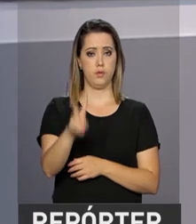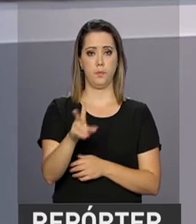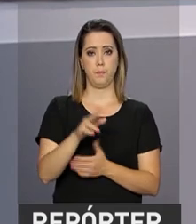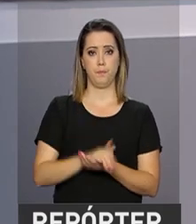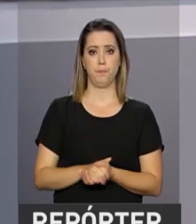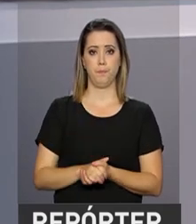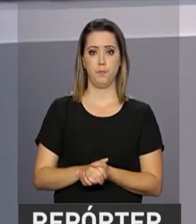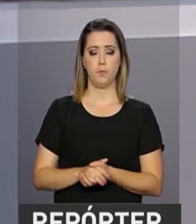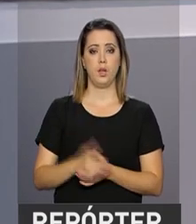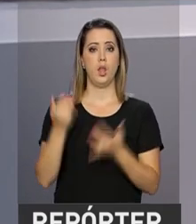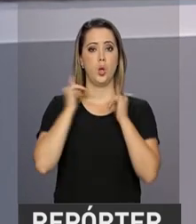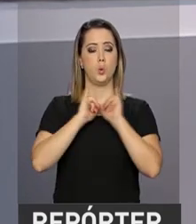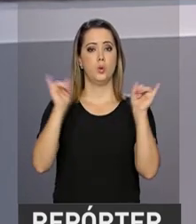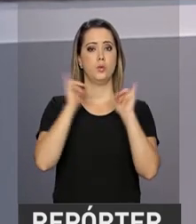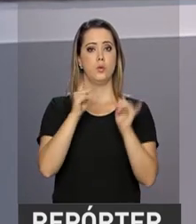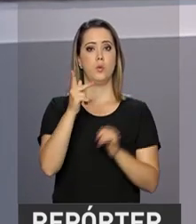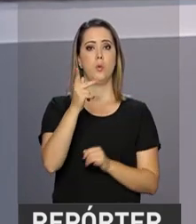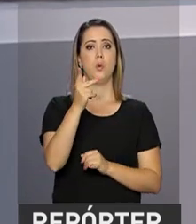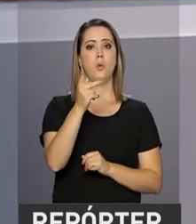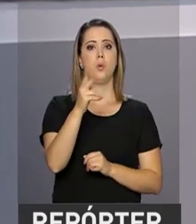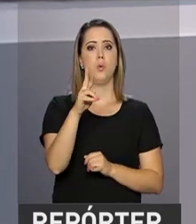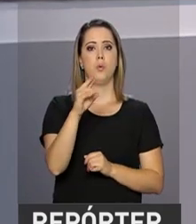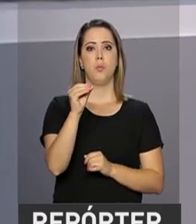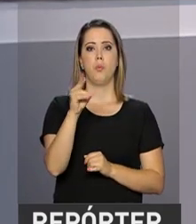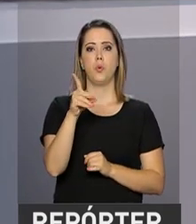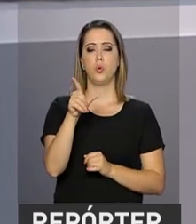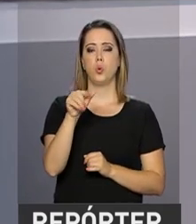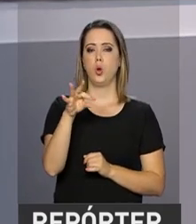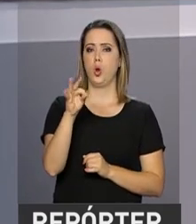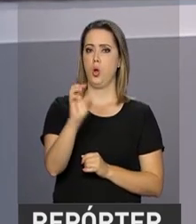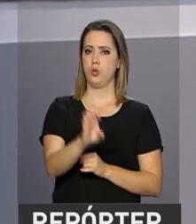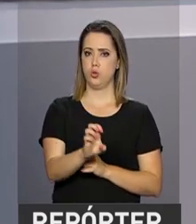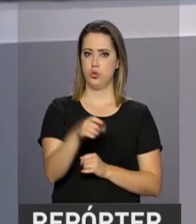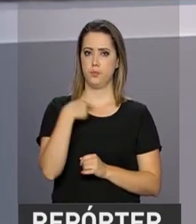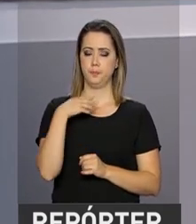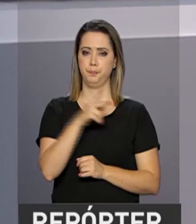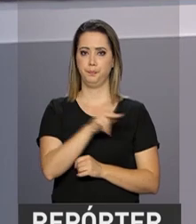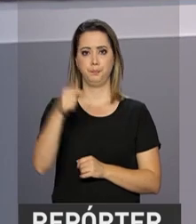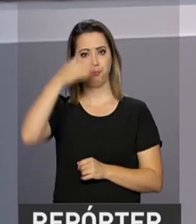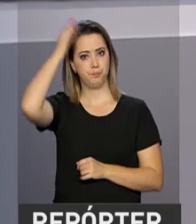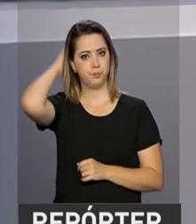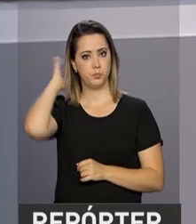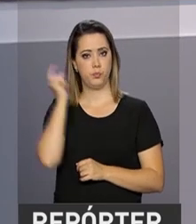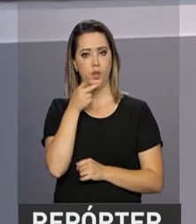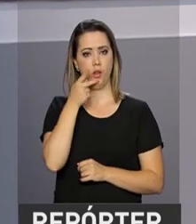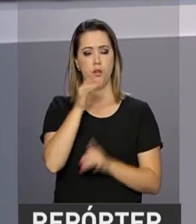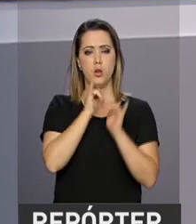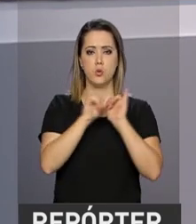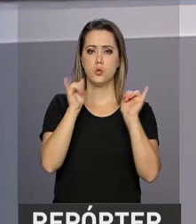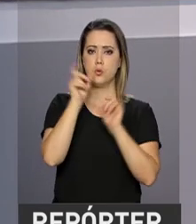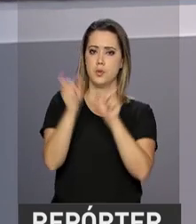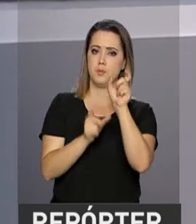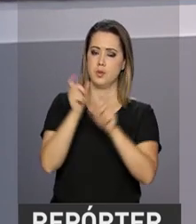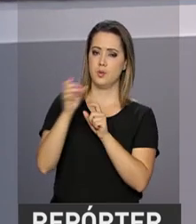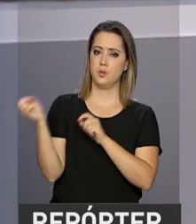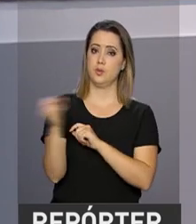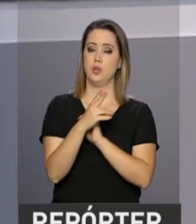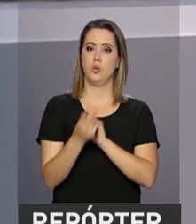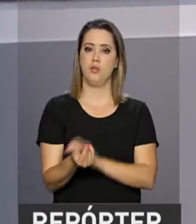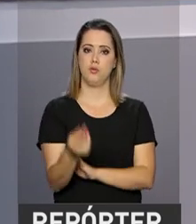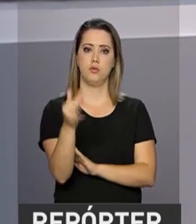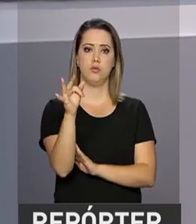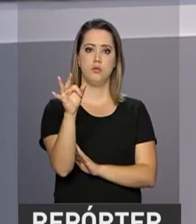lançamento do prodo lote produção de lotes urbanizados o presidente Michel Temer anunciou para os trabalhadores a nova